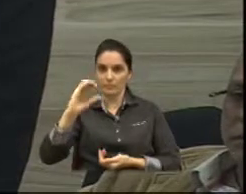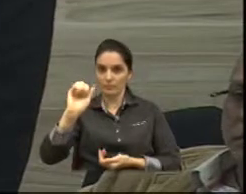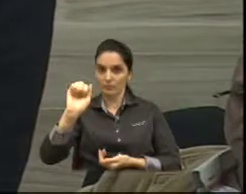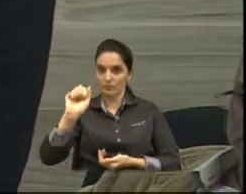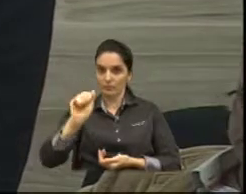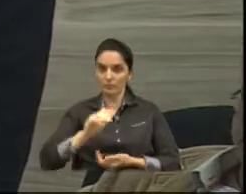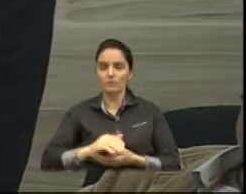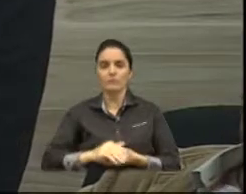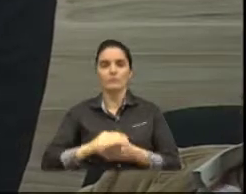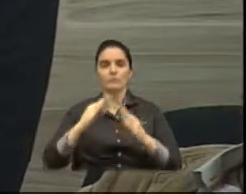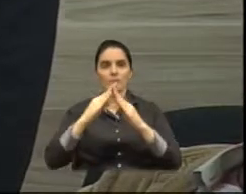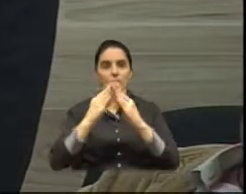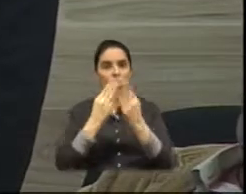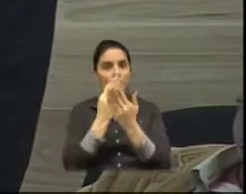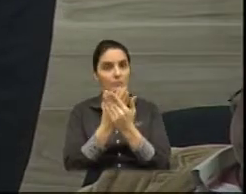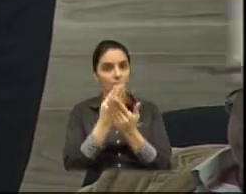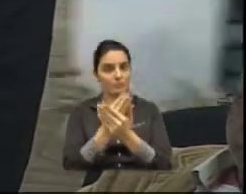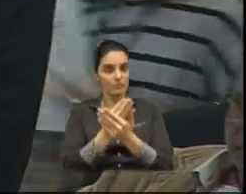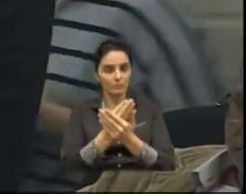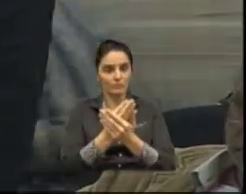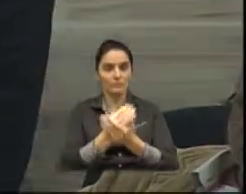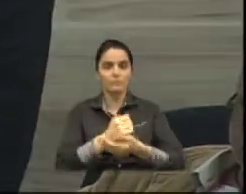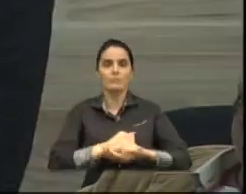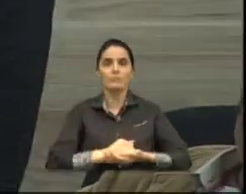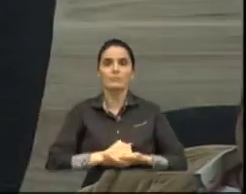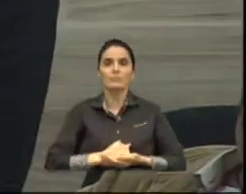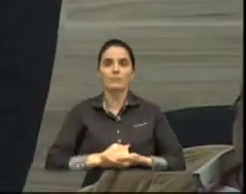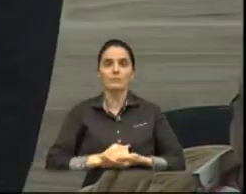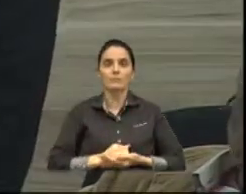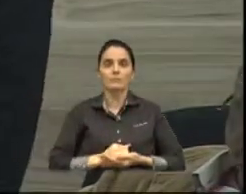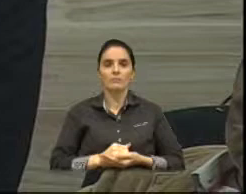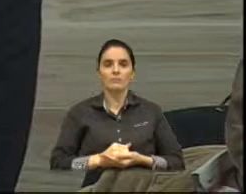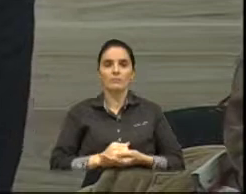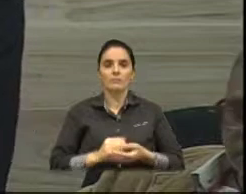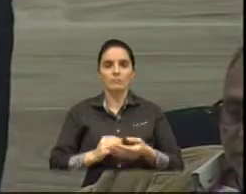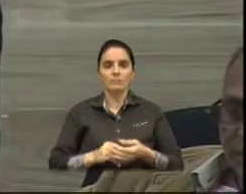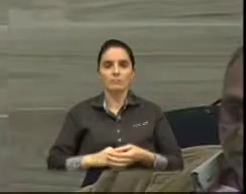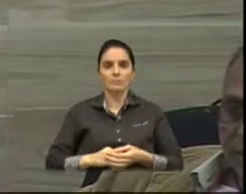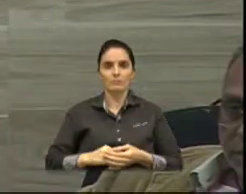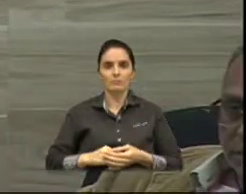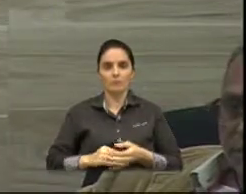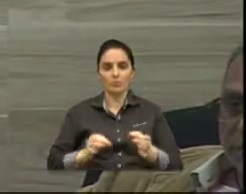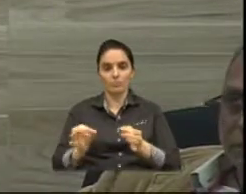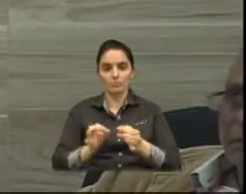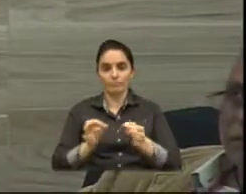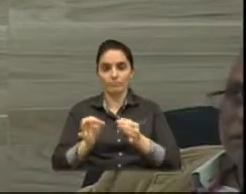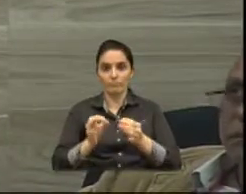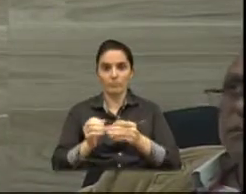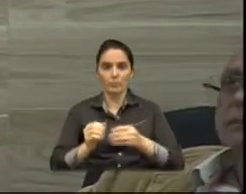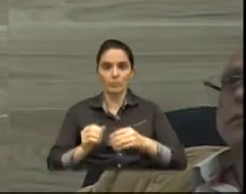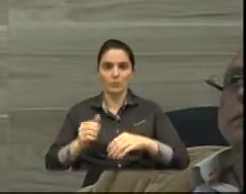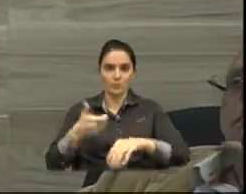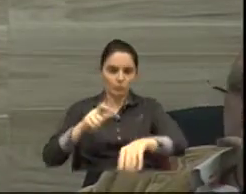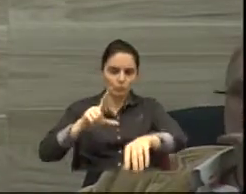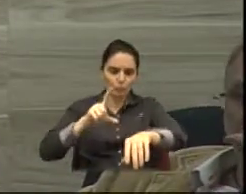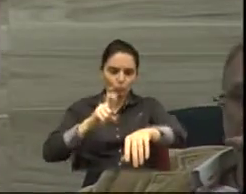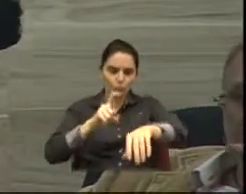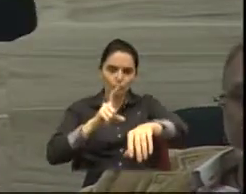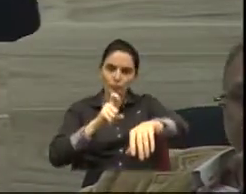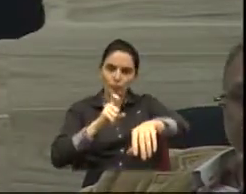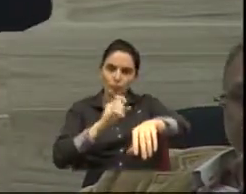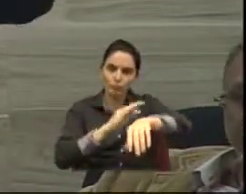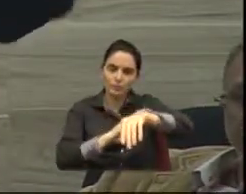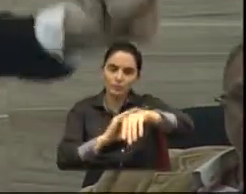são finalistas com o projeto de repelente de gengibre contra formigas salvas. É